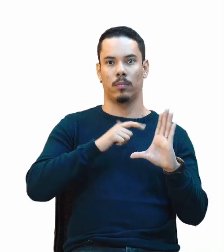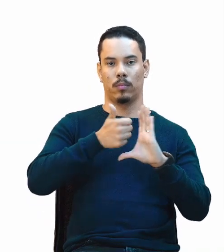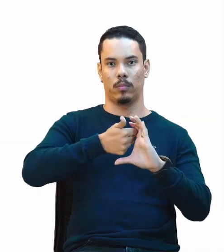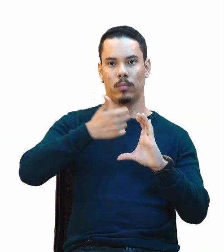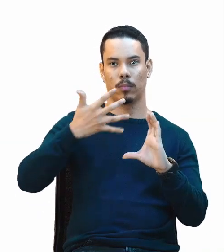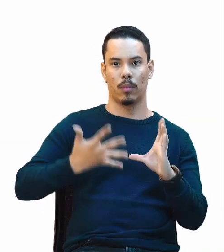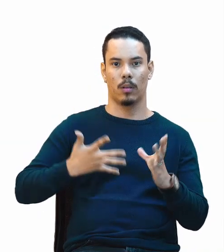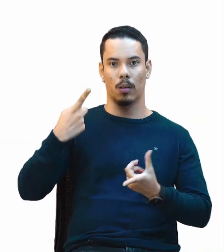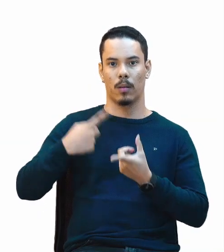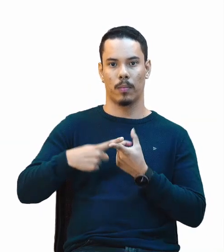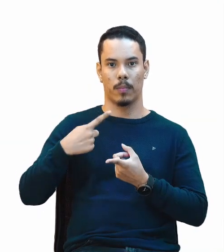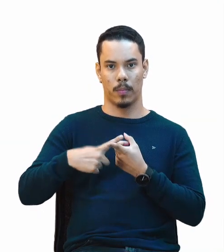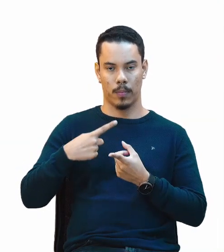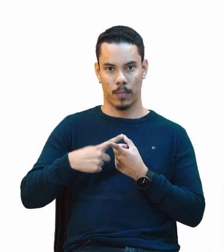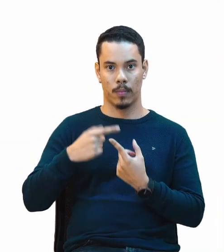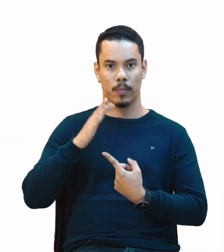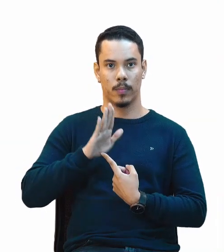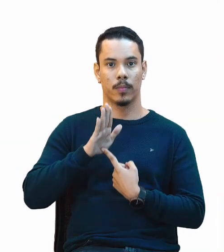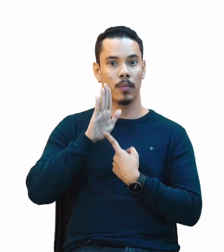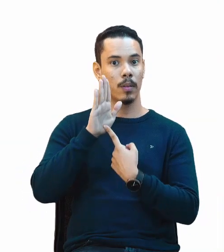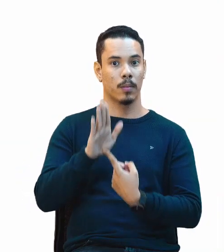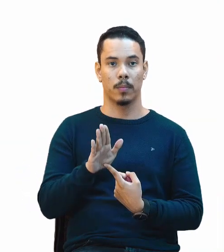quê? Ao apresentar o que?